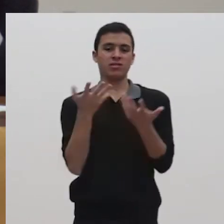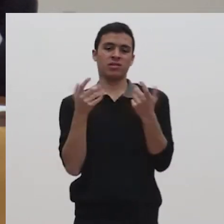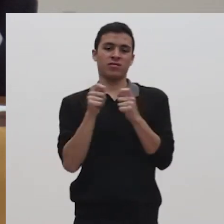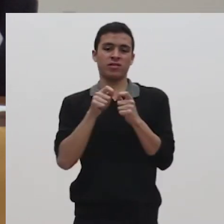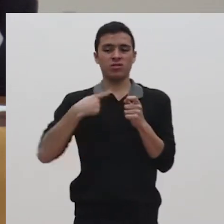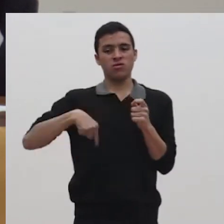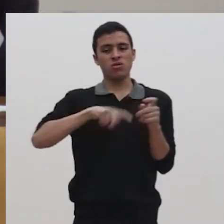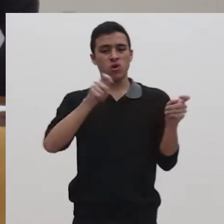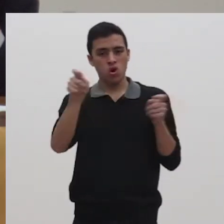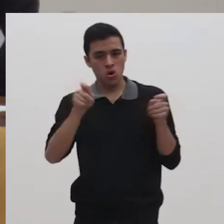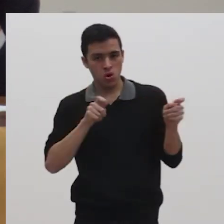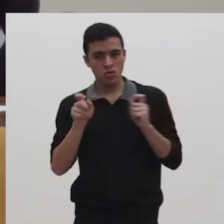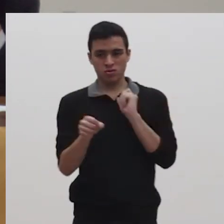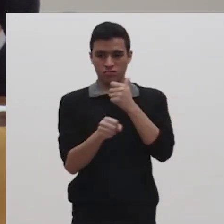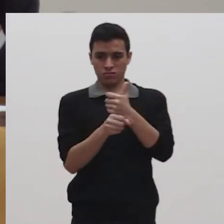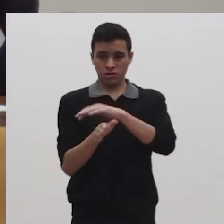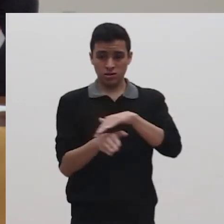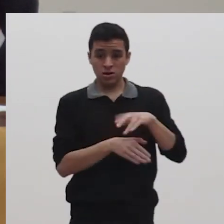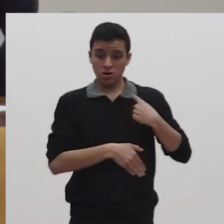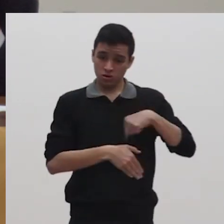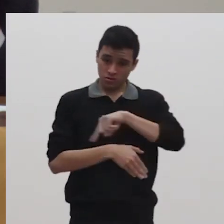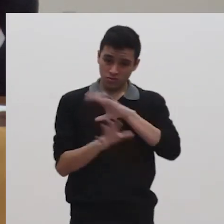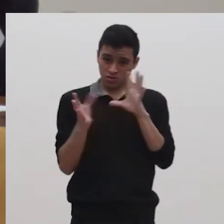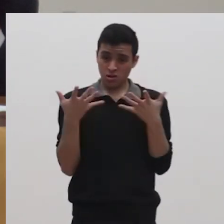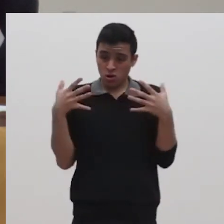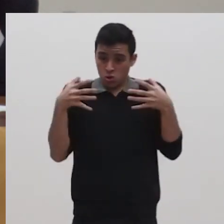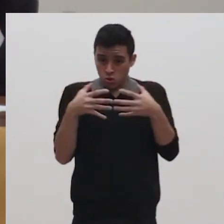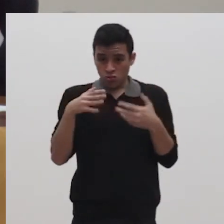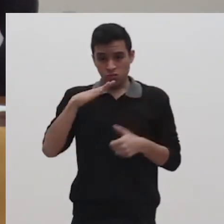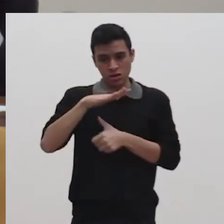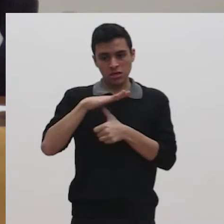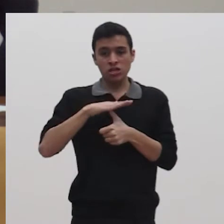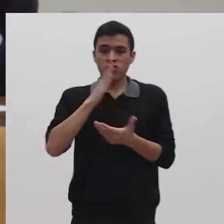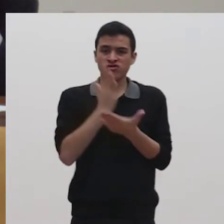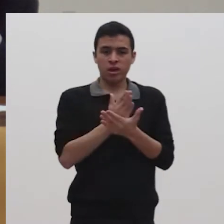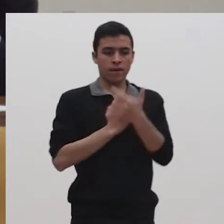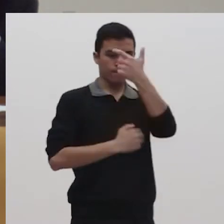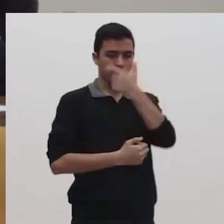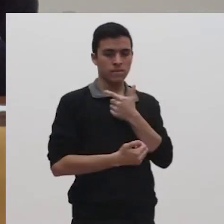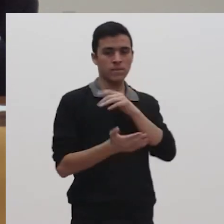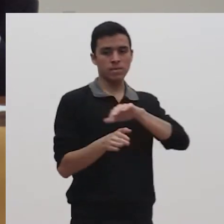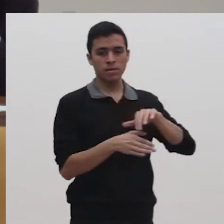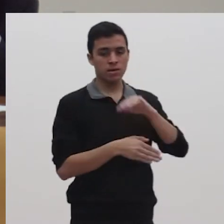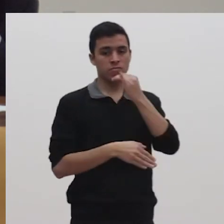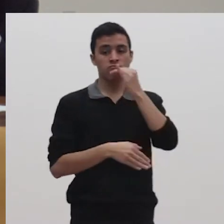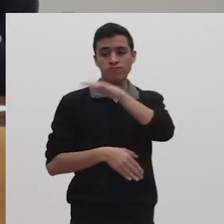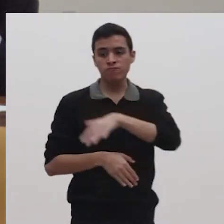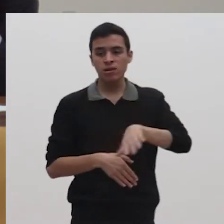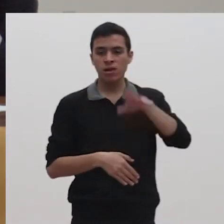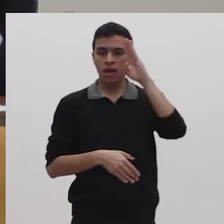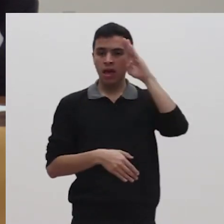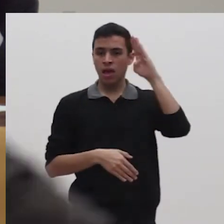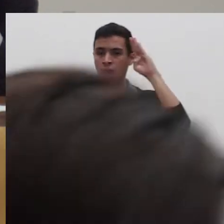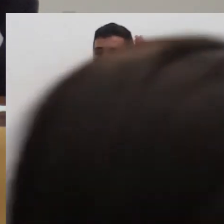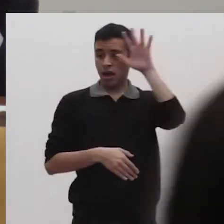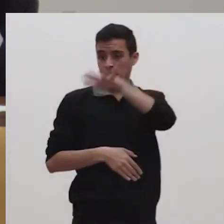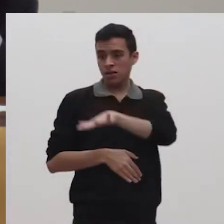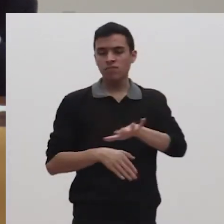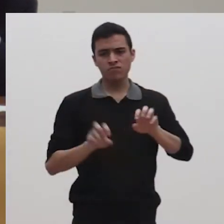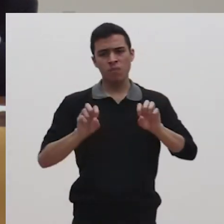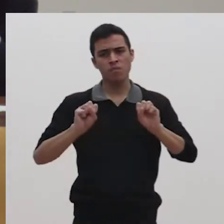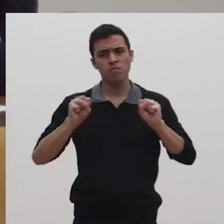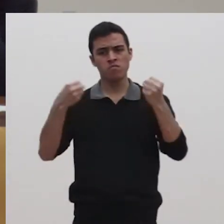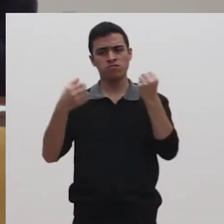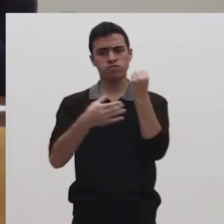nossa gestão. Nós queremos uma reitoria menos personalista e uma academia mais empoderada,